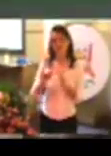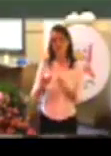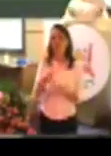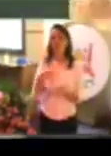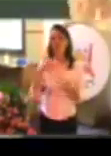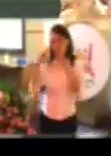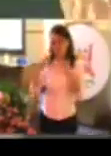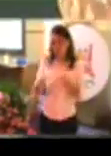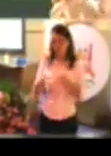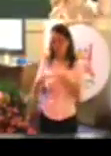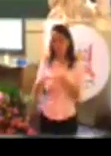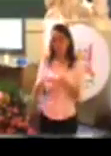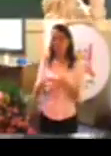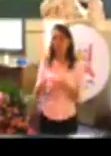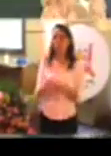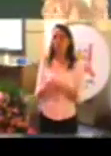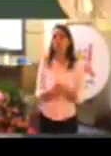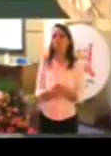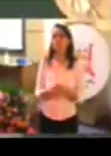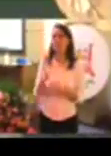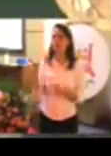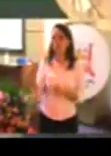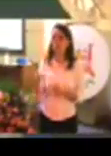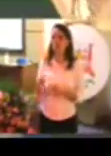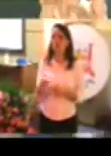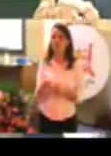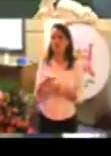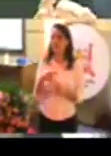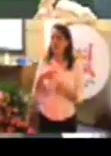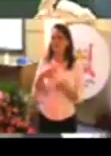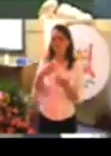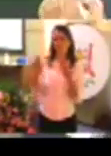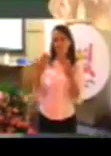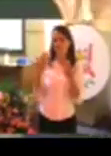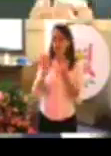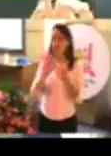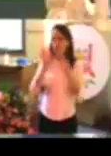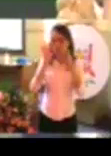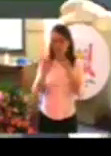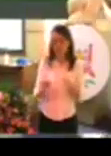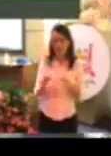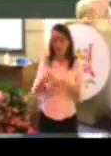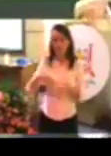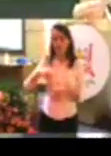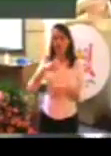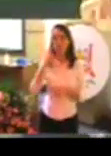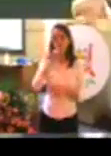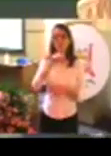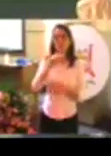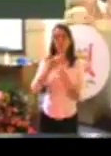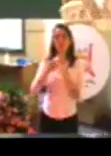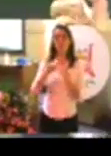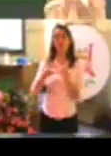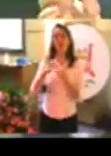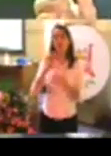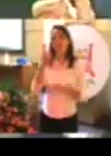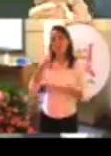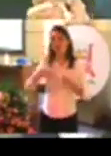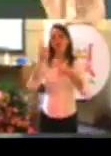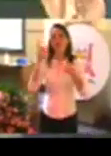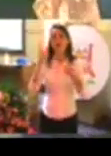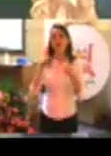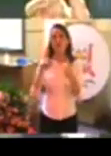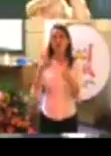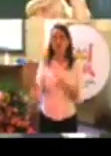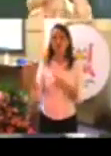tenho certeza absoluta, não tenho a menor dúvida, de que nós estamos fazendo uma revolução